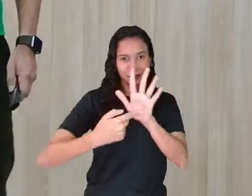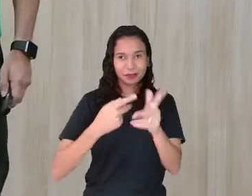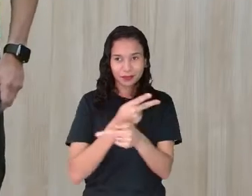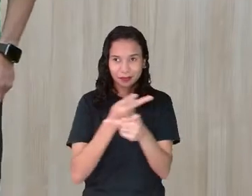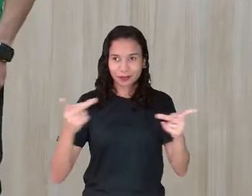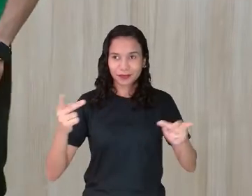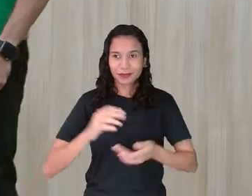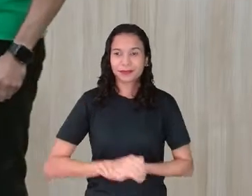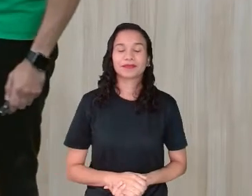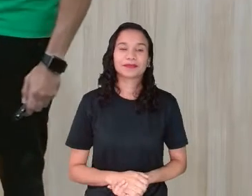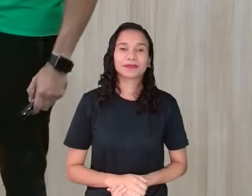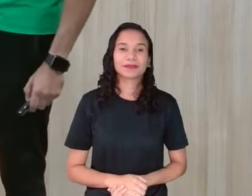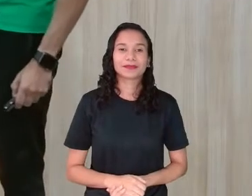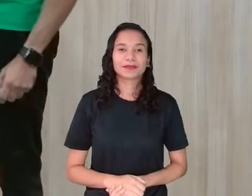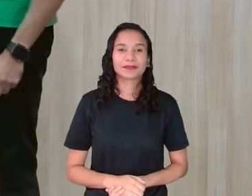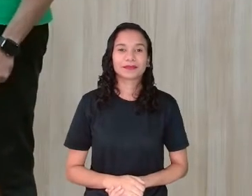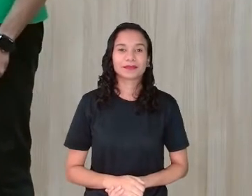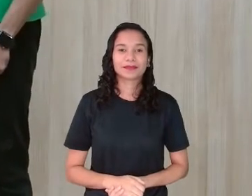vocês.